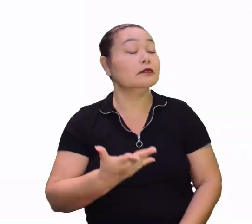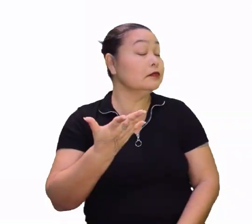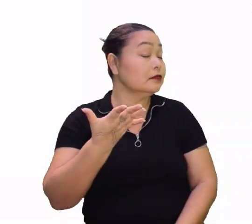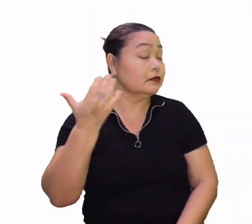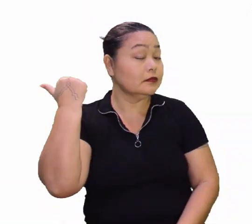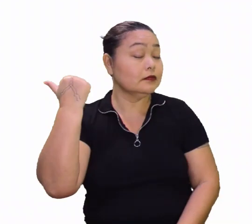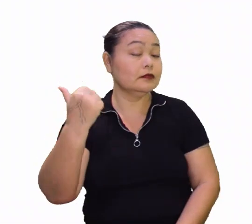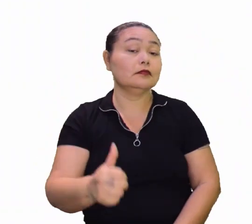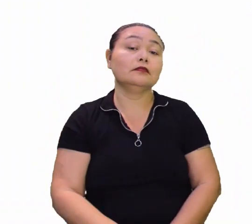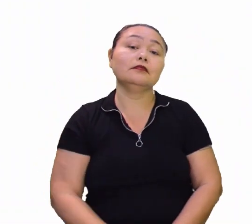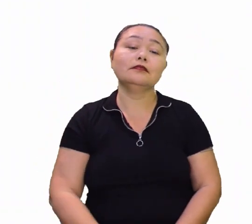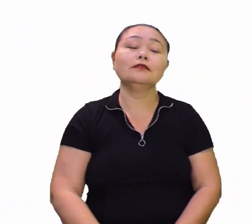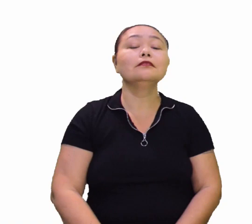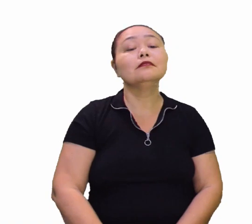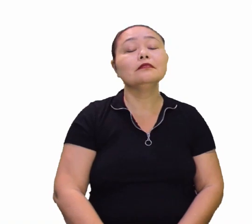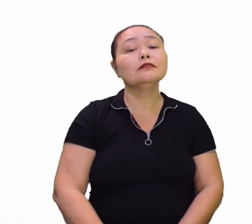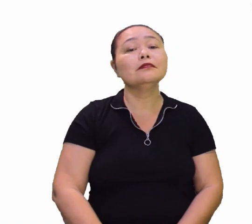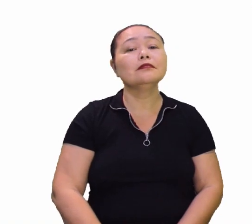Vamos lá.